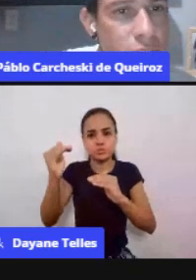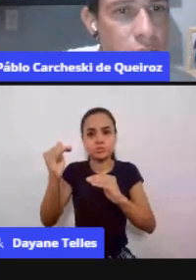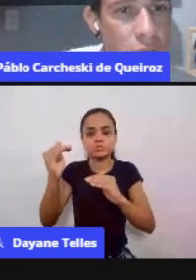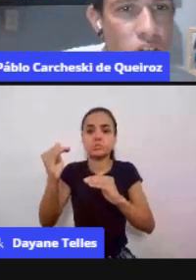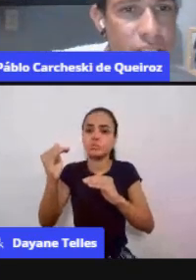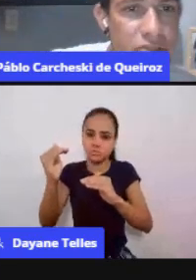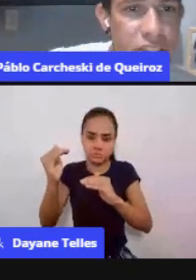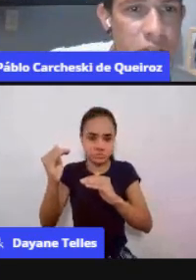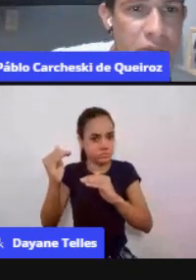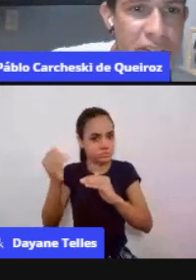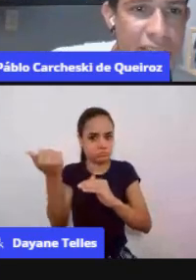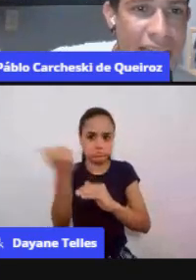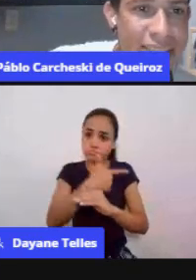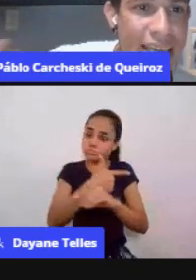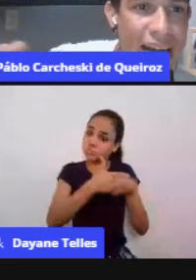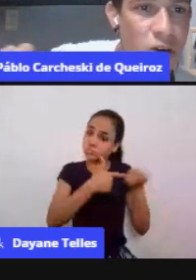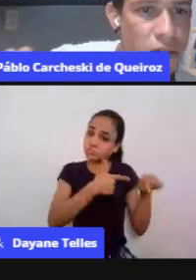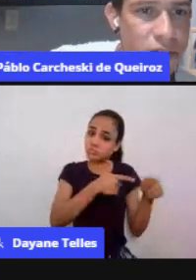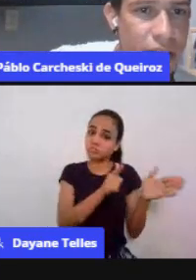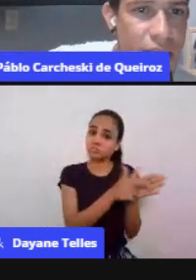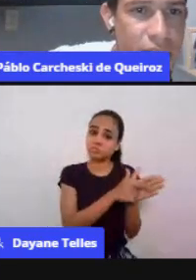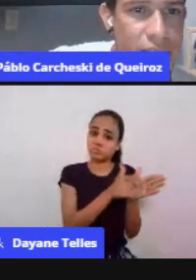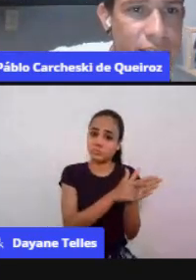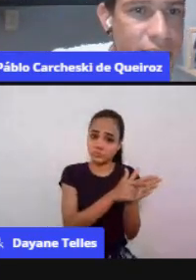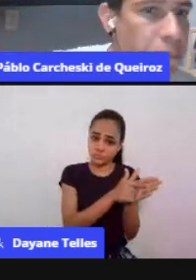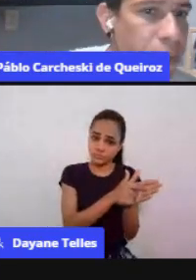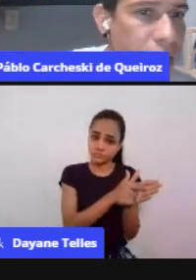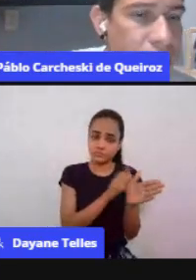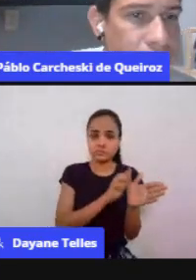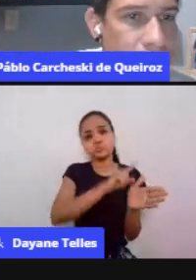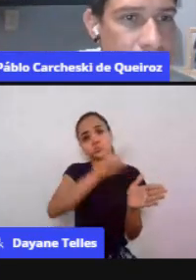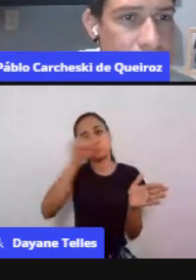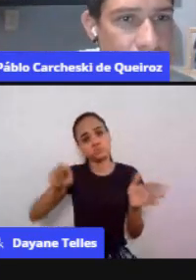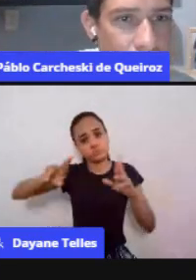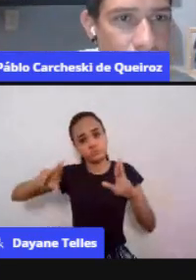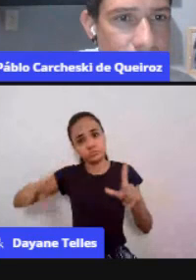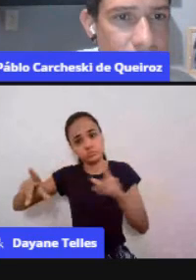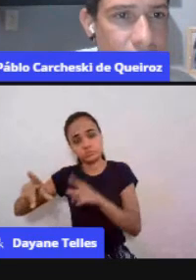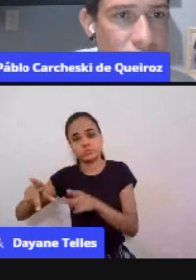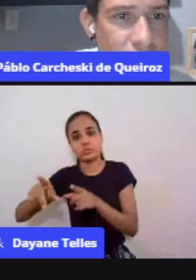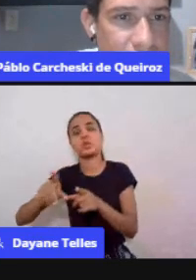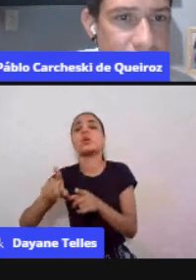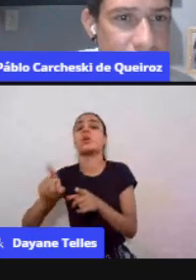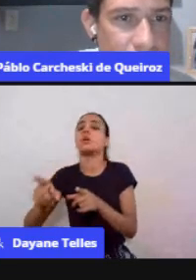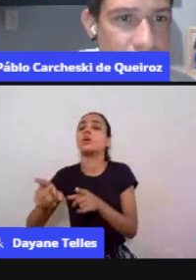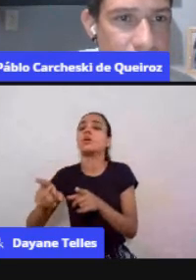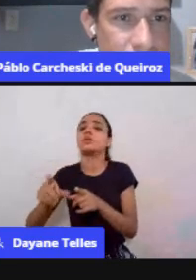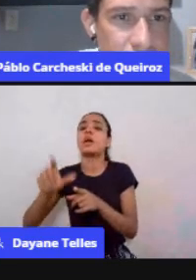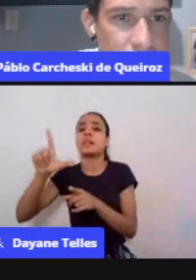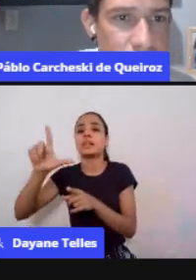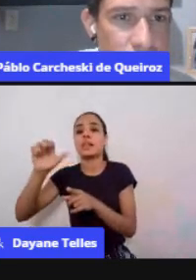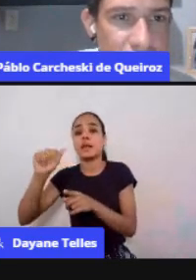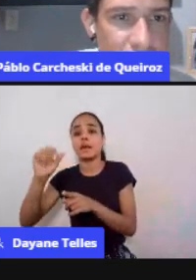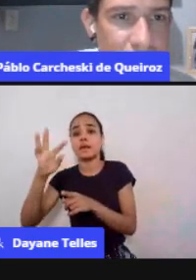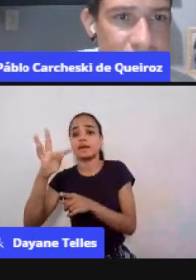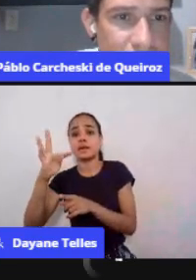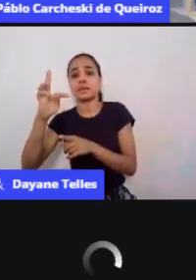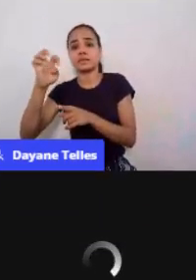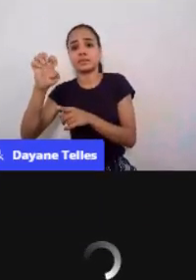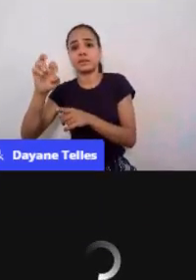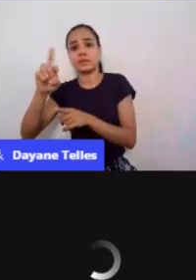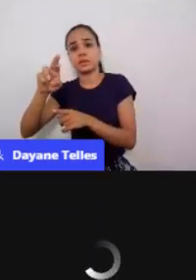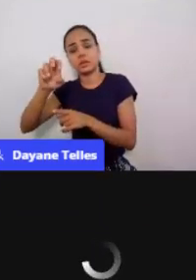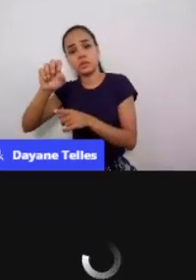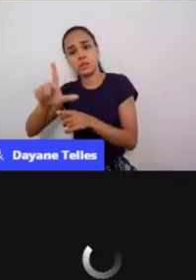uma outra vista, uma vista lateral, né? Dessa pilha. Então, o que acontece? Se você analisar